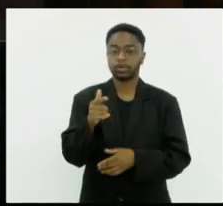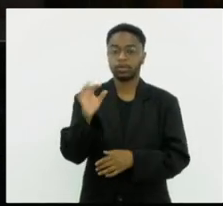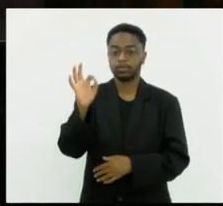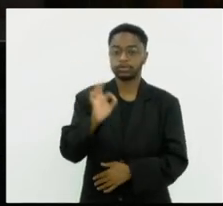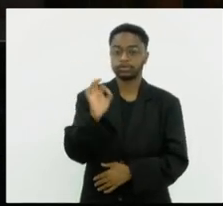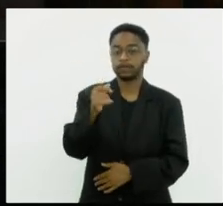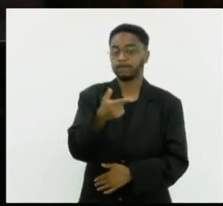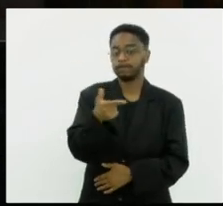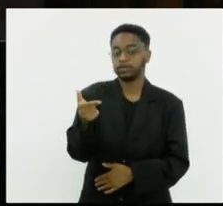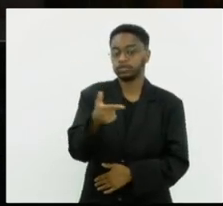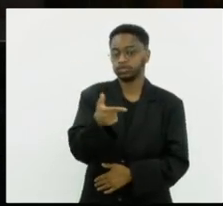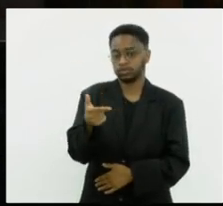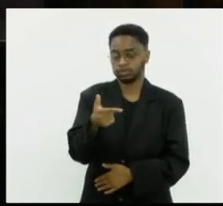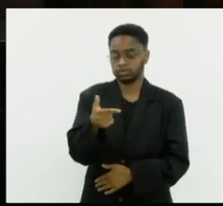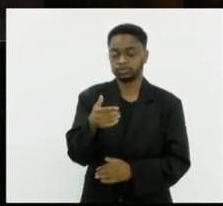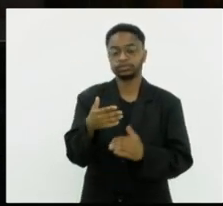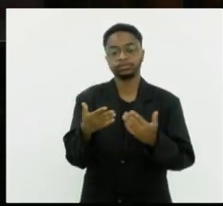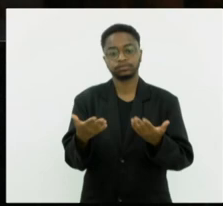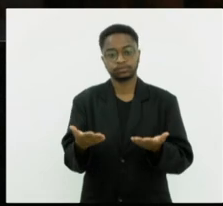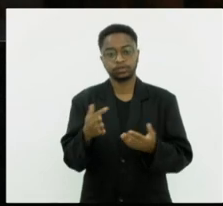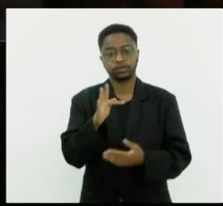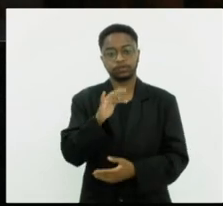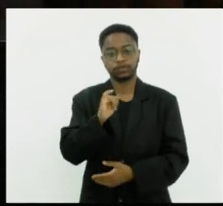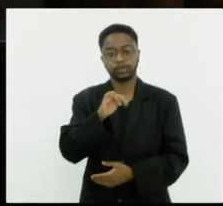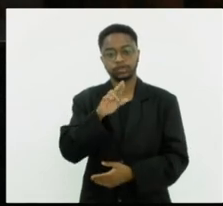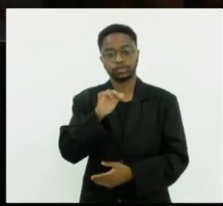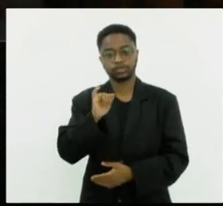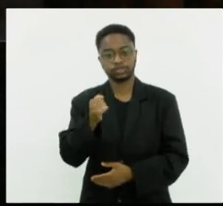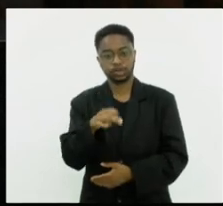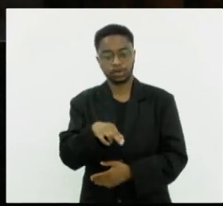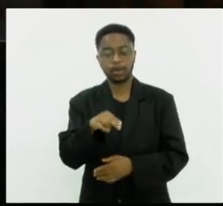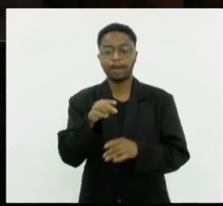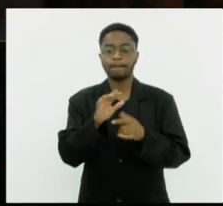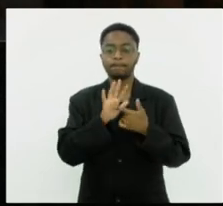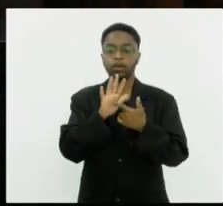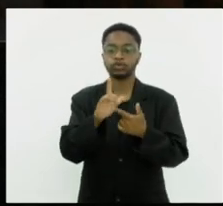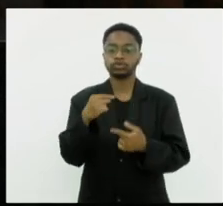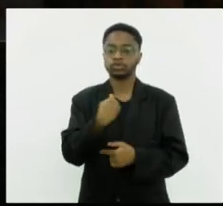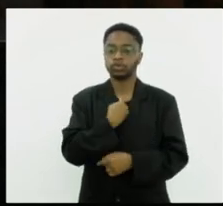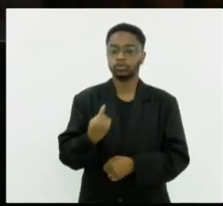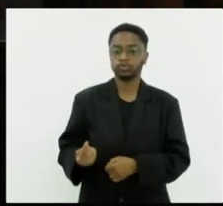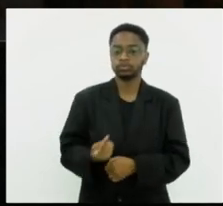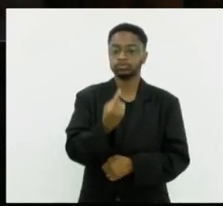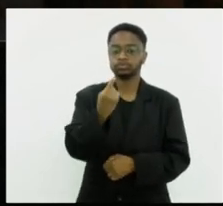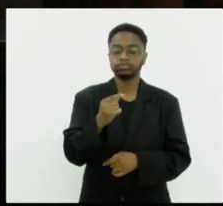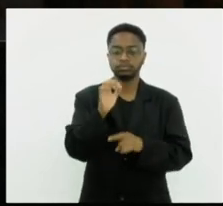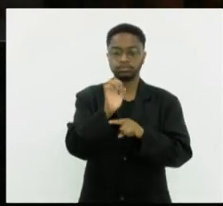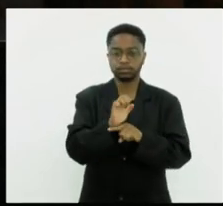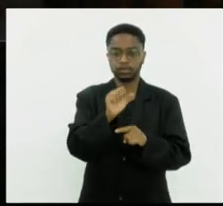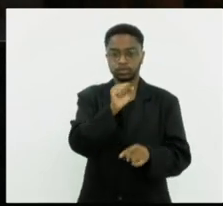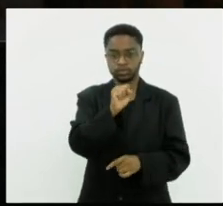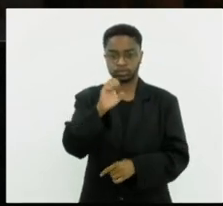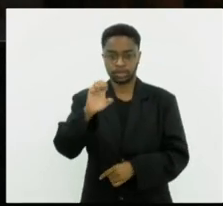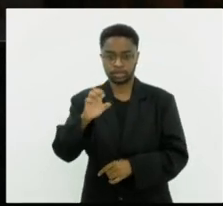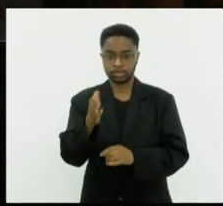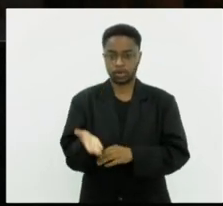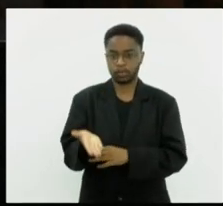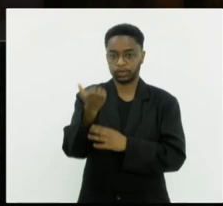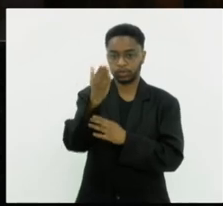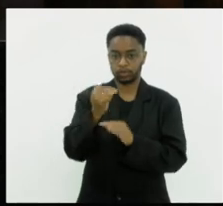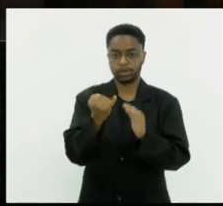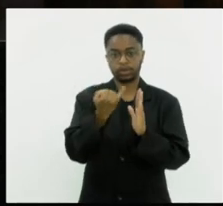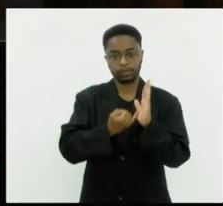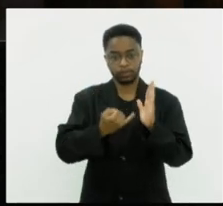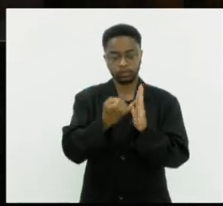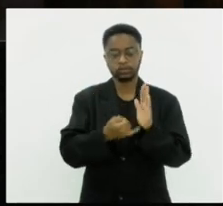22%. Segundo a nota da Firjan, somos o único estado da região sudeste que aumentou o imposto. E lá